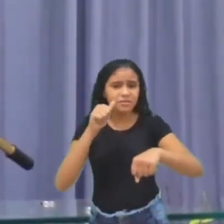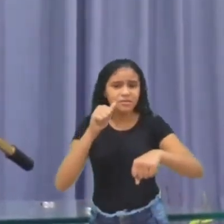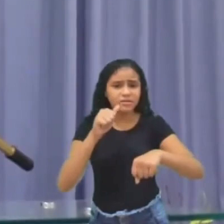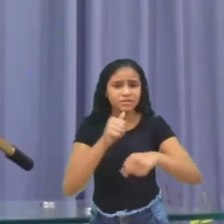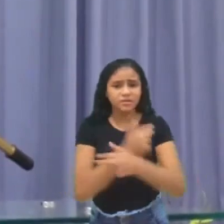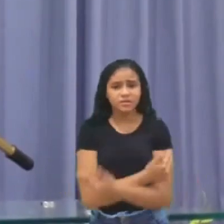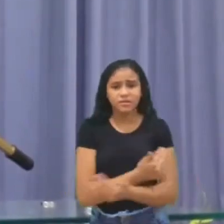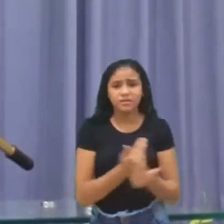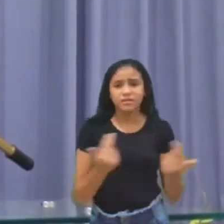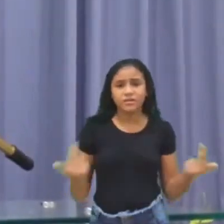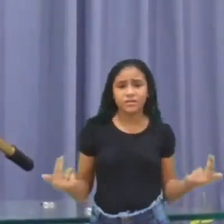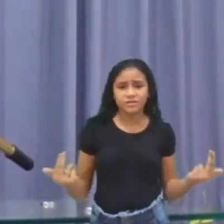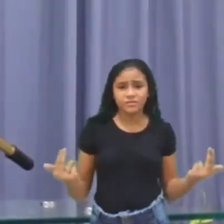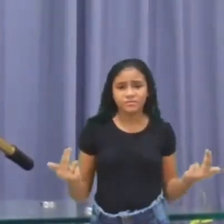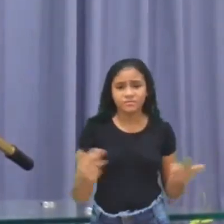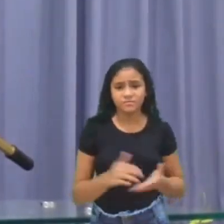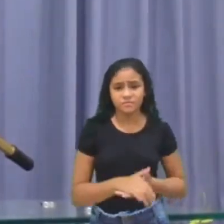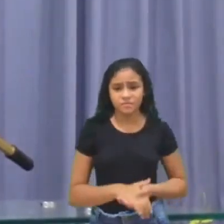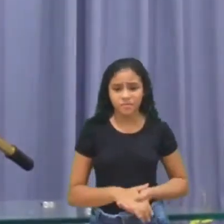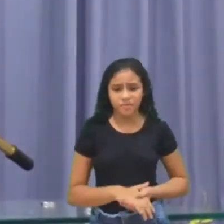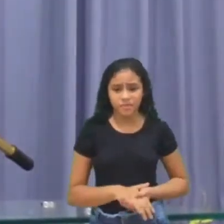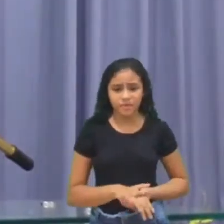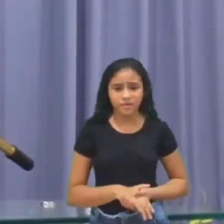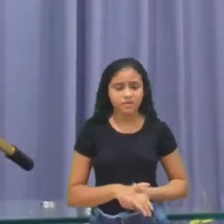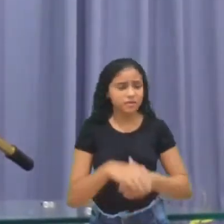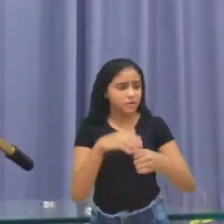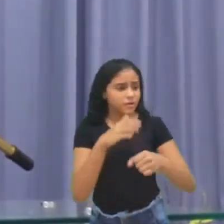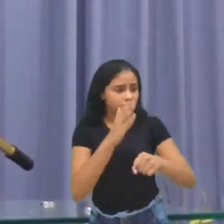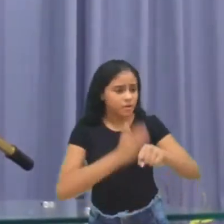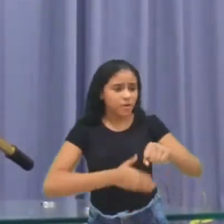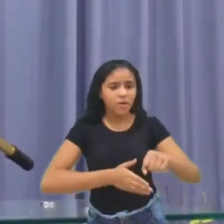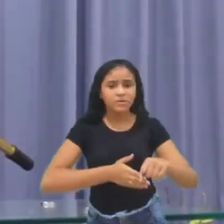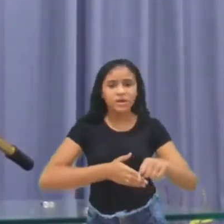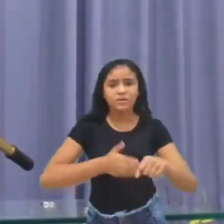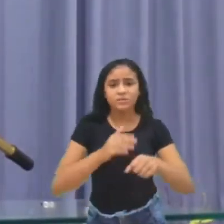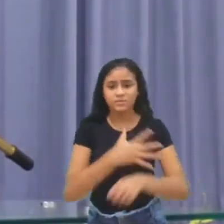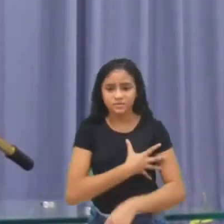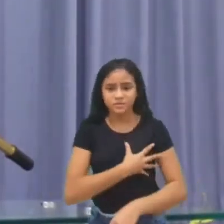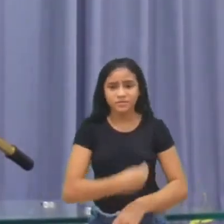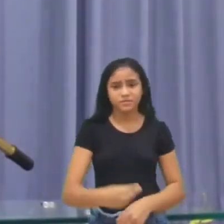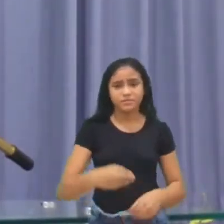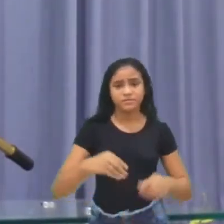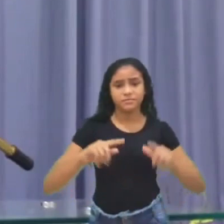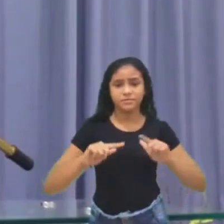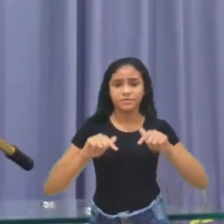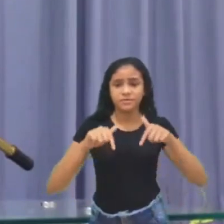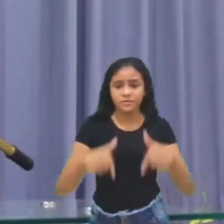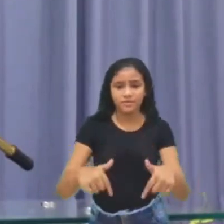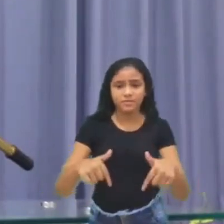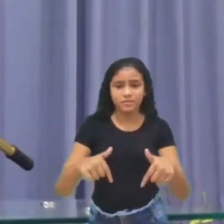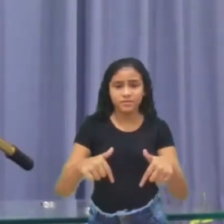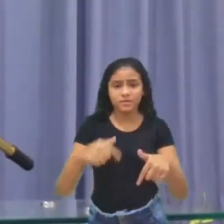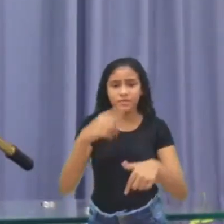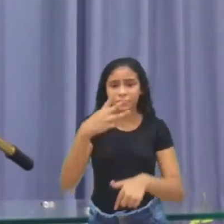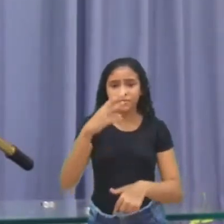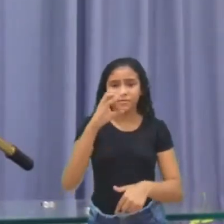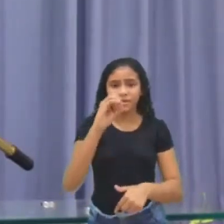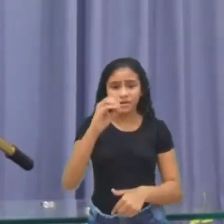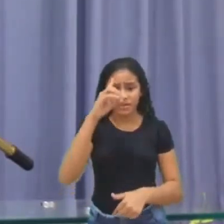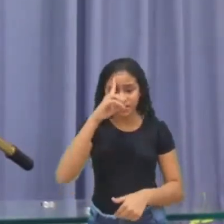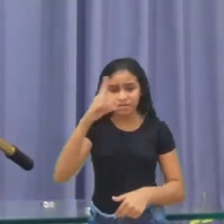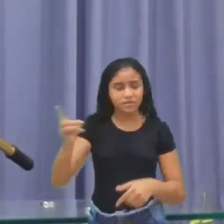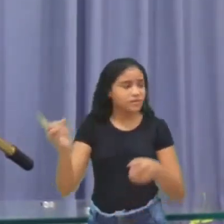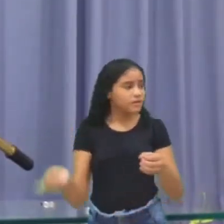por causa do cacho que dali cortaram os filhos de Israel. Ao fim de 40 dias voltaram de espiar a